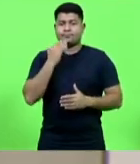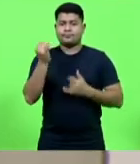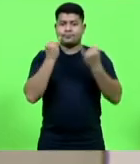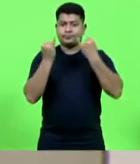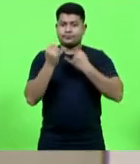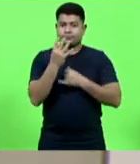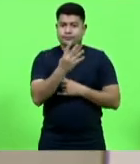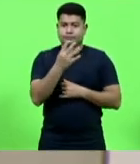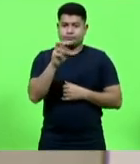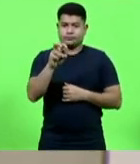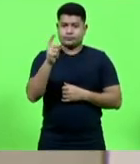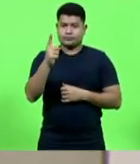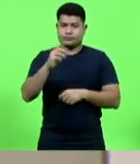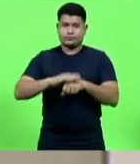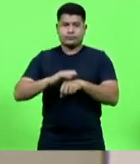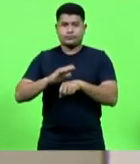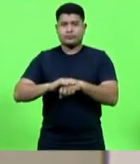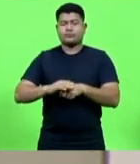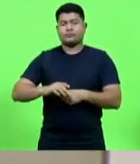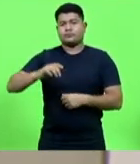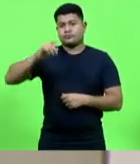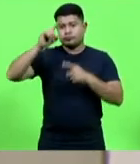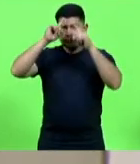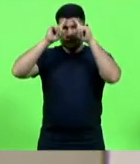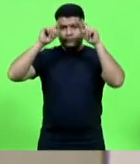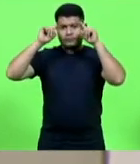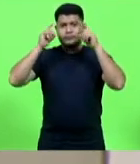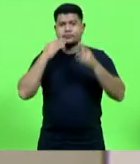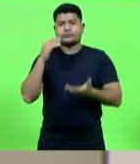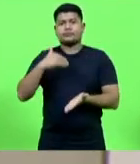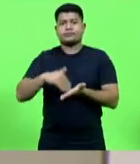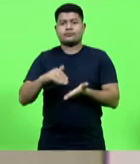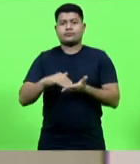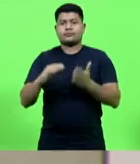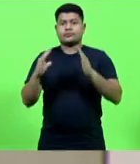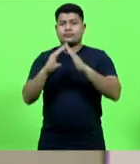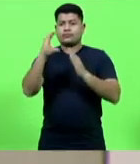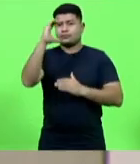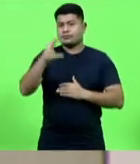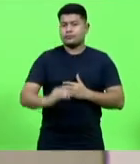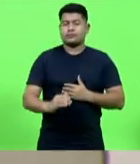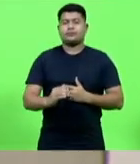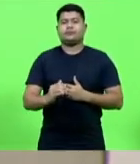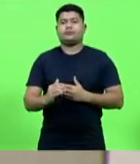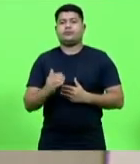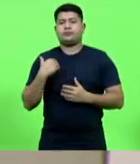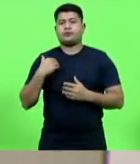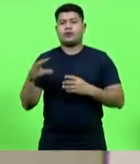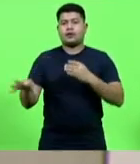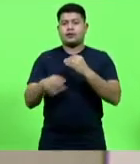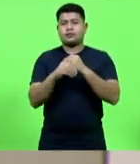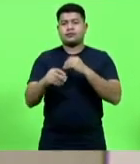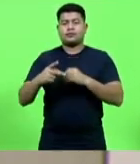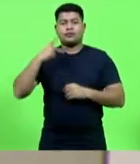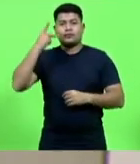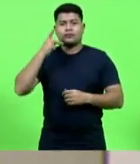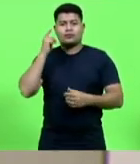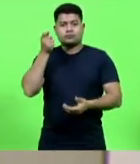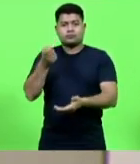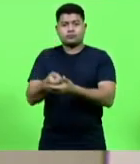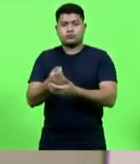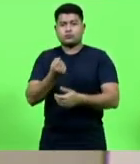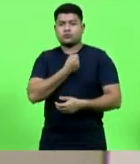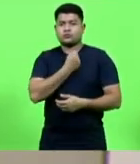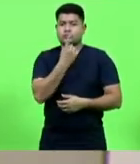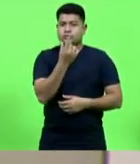451, autor deputado Neudir Sareta, solicitando ao secretário do Estado da Casa Civil, informações acerca da emenda parlamentar impositiva número 16